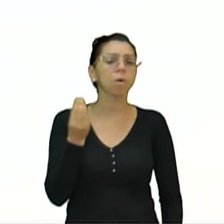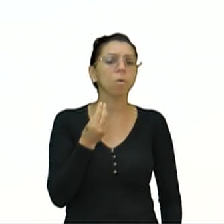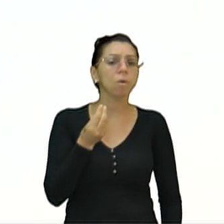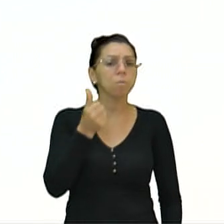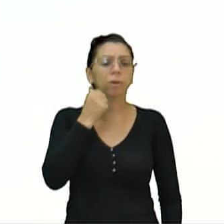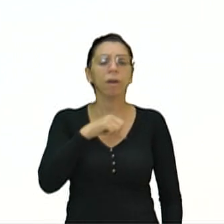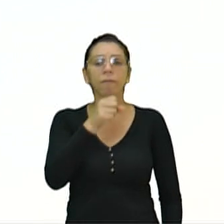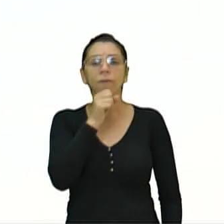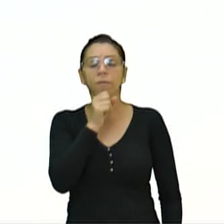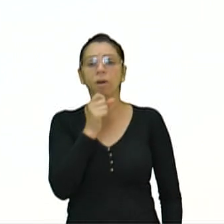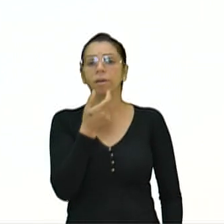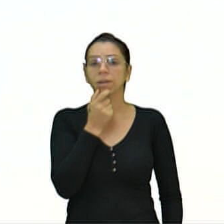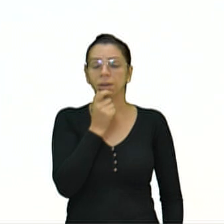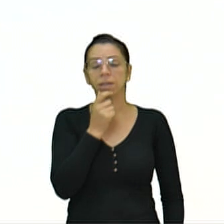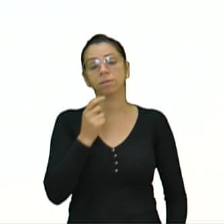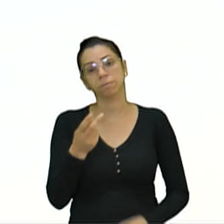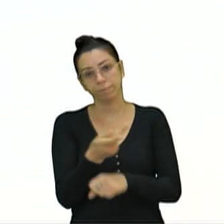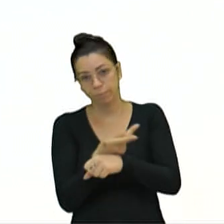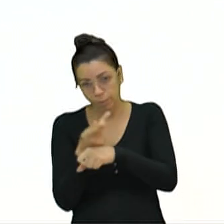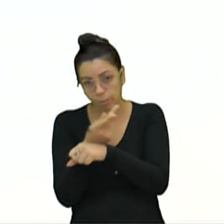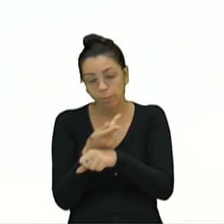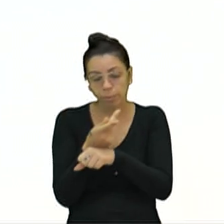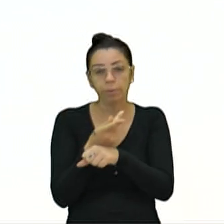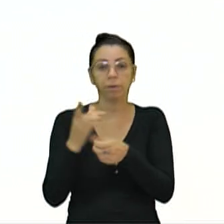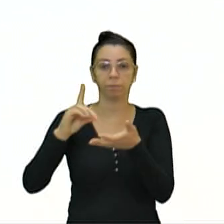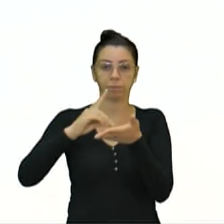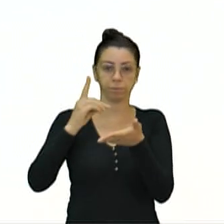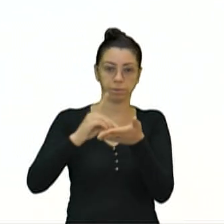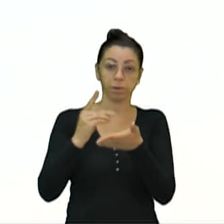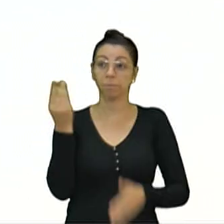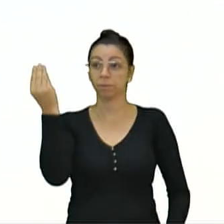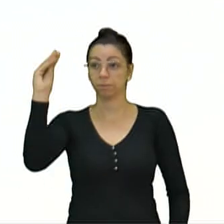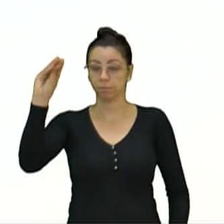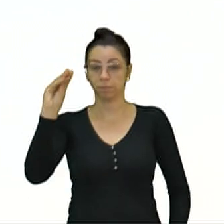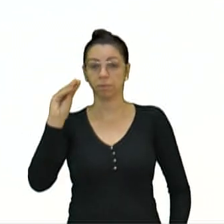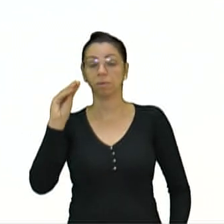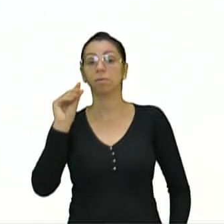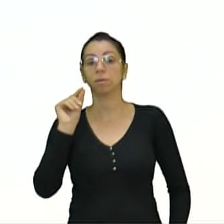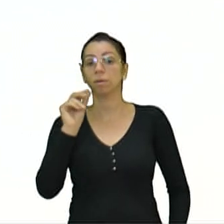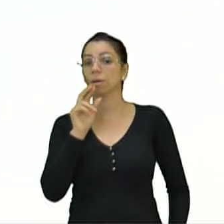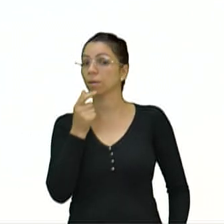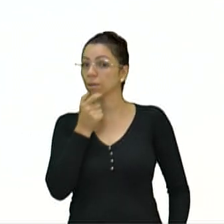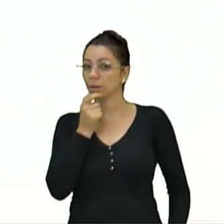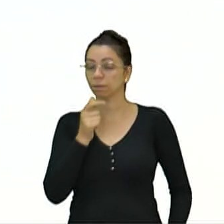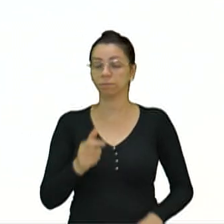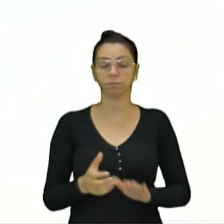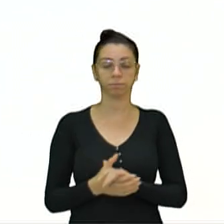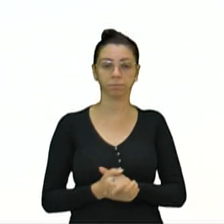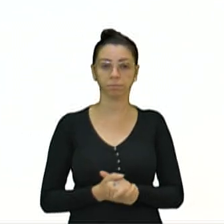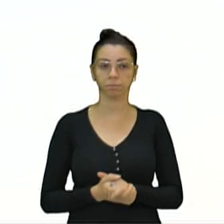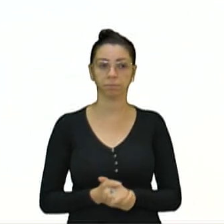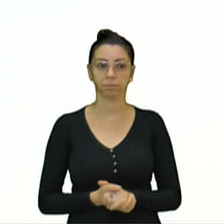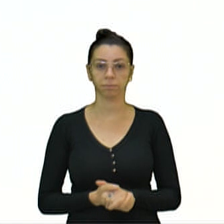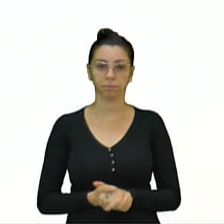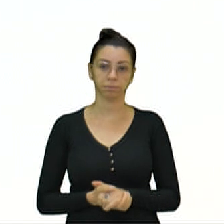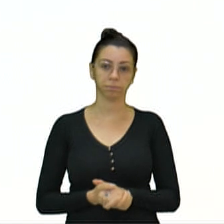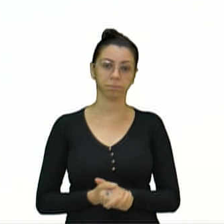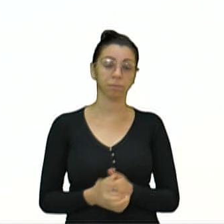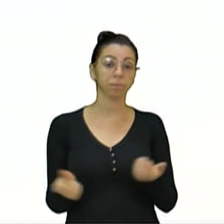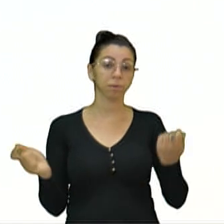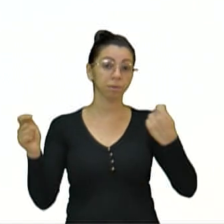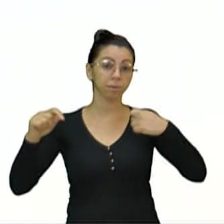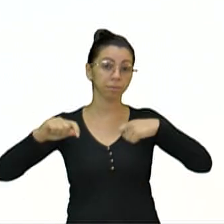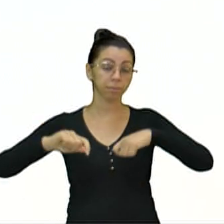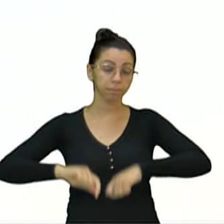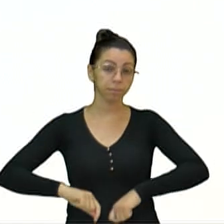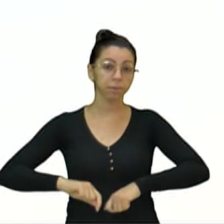Procura lá no dicionário se for preciso. Mas coloque em inglês. B. I need a chance to. Eu preciso de